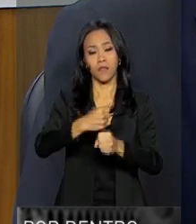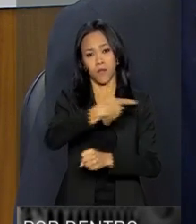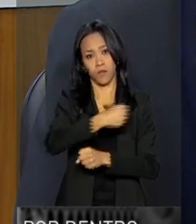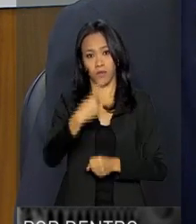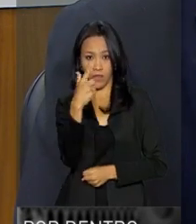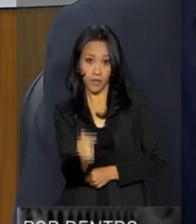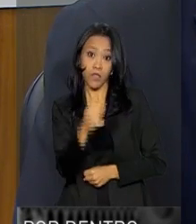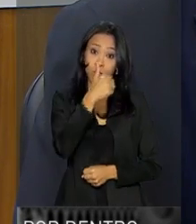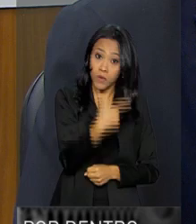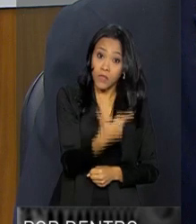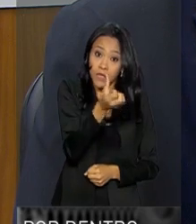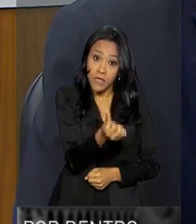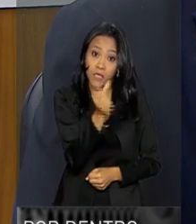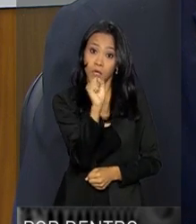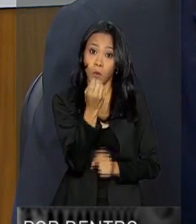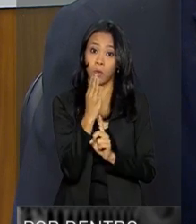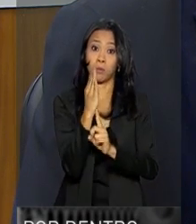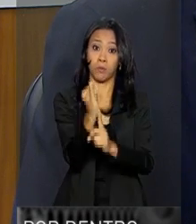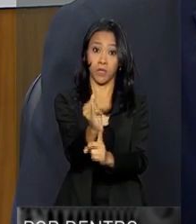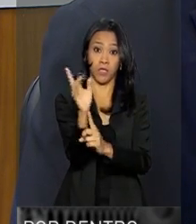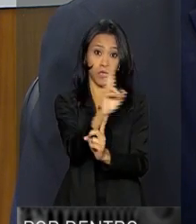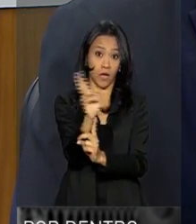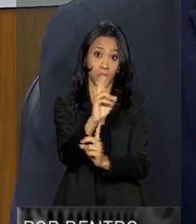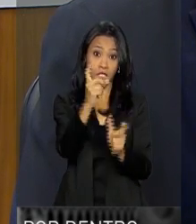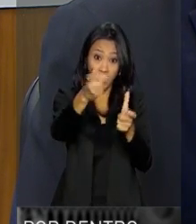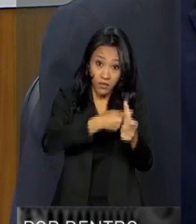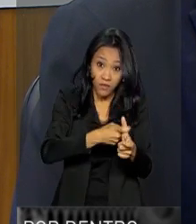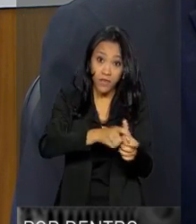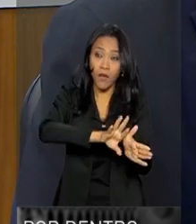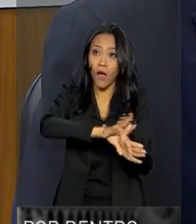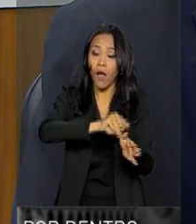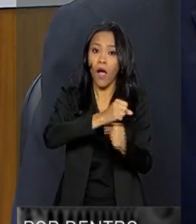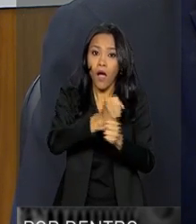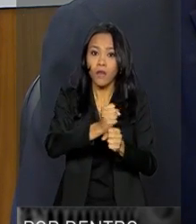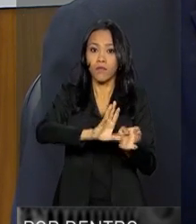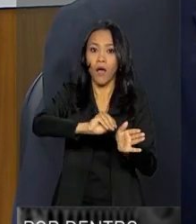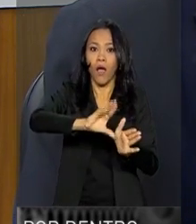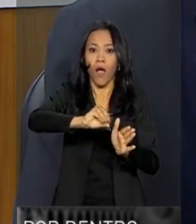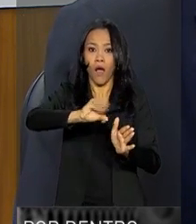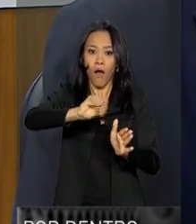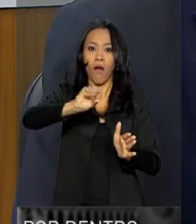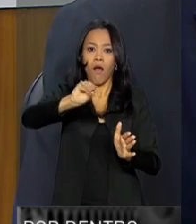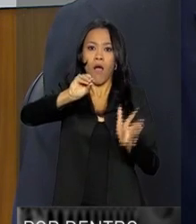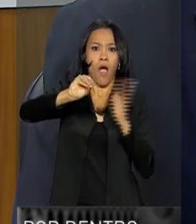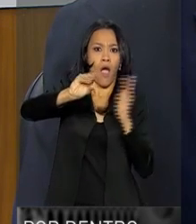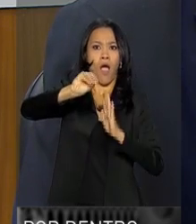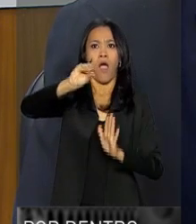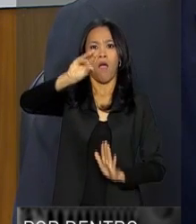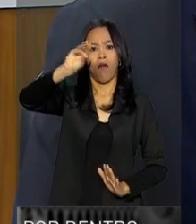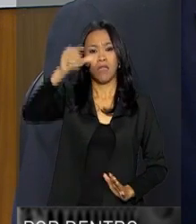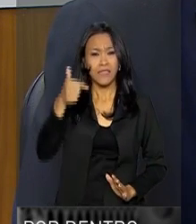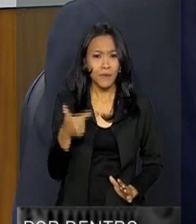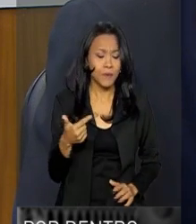268 bilhões de reais um déficit que vem crescendo ano após ano de maneira muito rápida colocando em